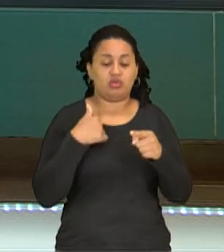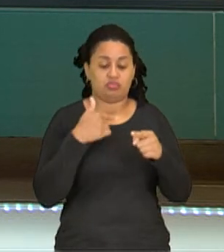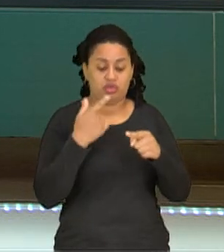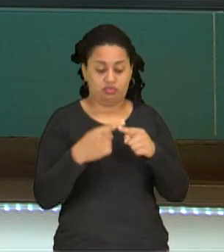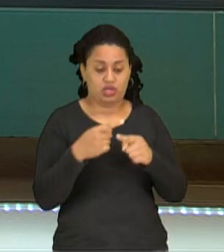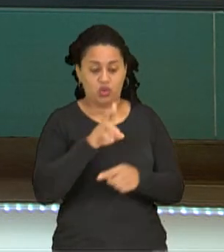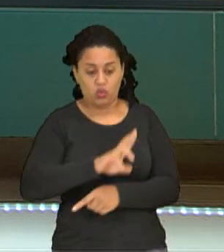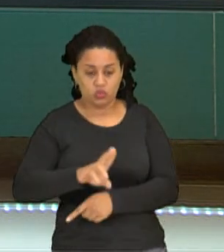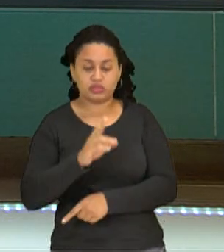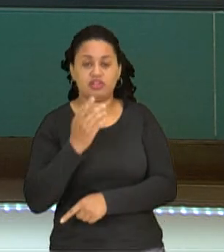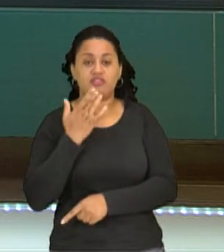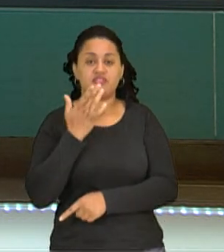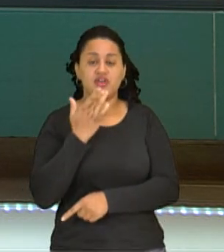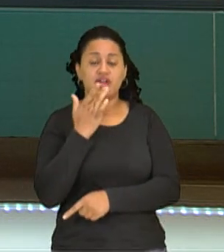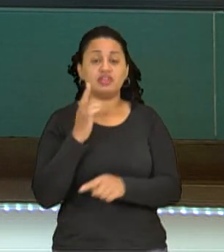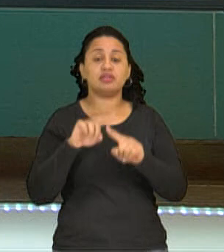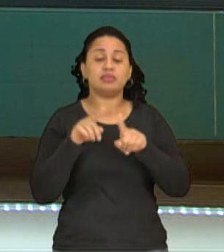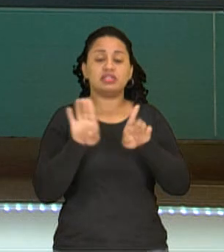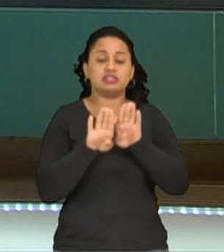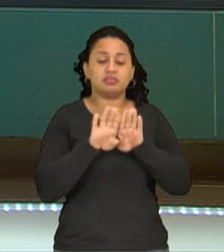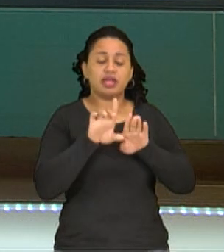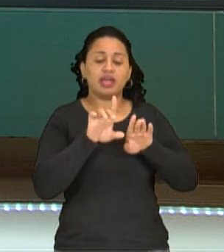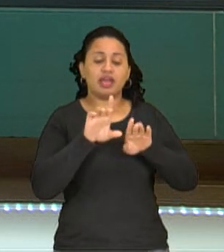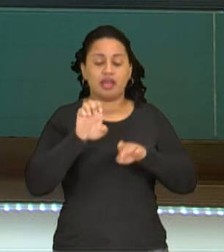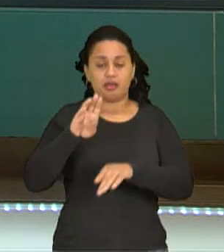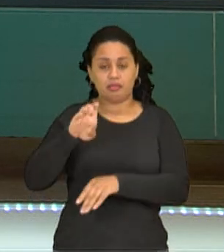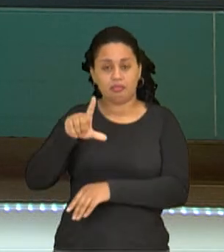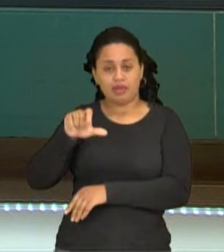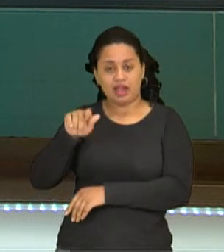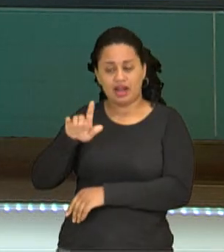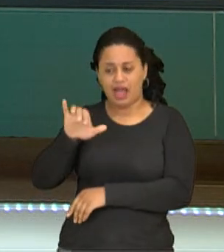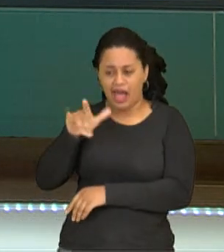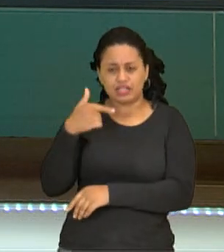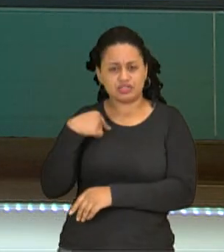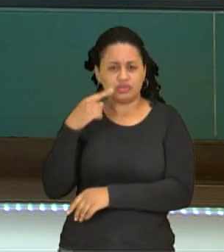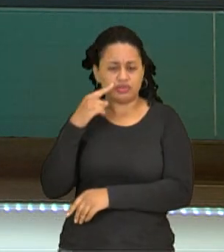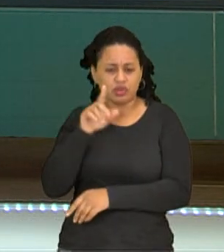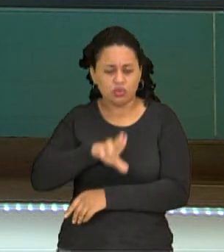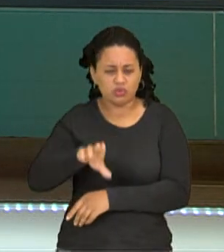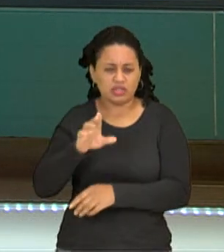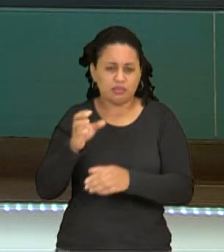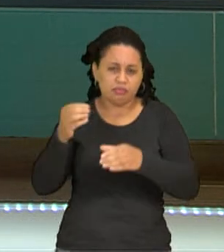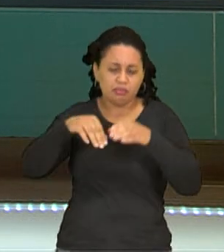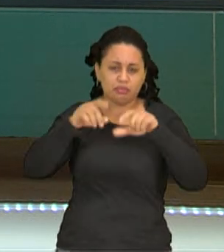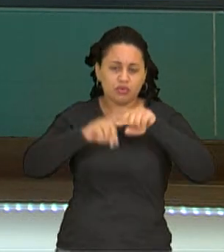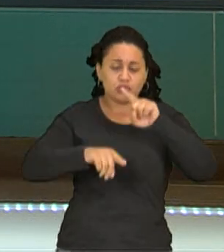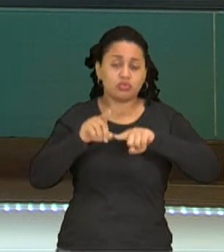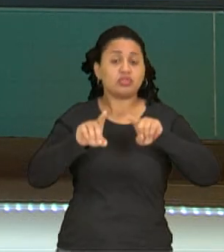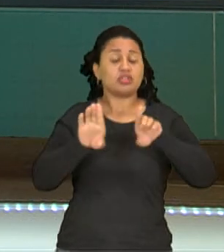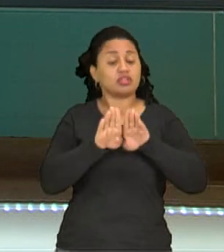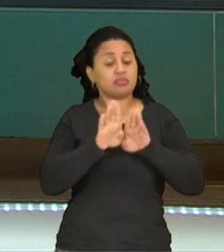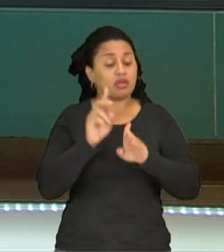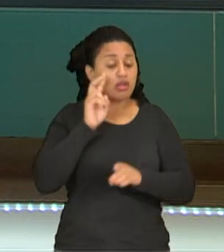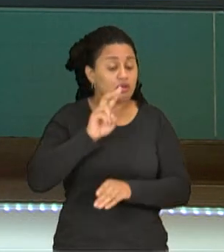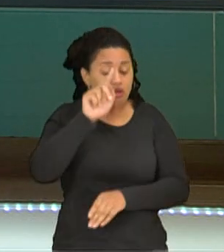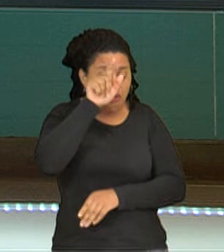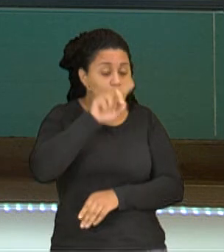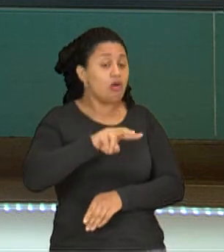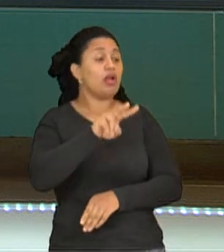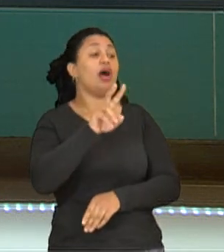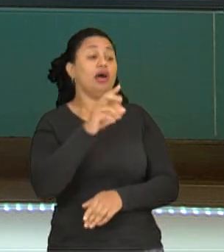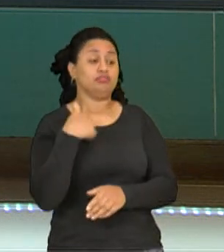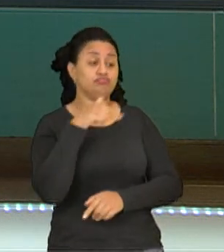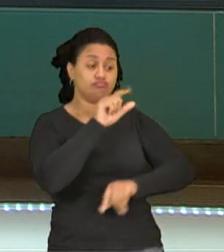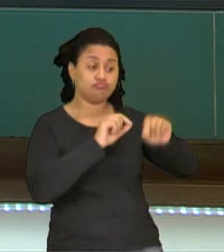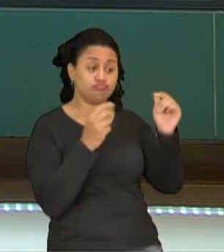ele também tem a embalagem tem um aspecto lúdico de chamar a atenção do consumidor para ele